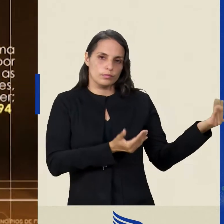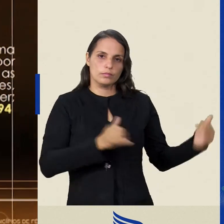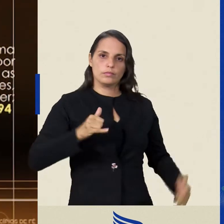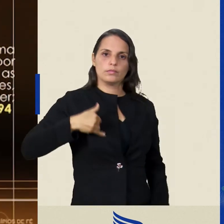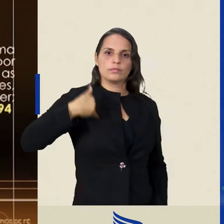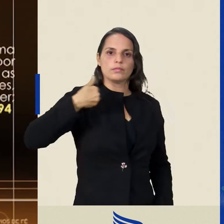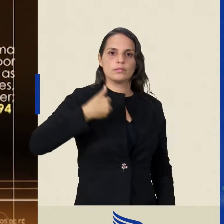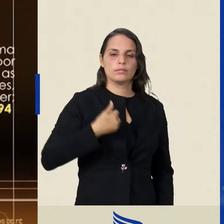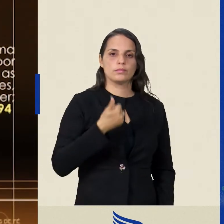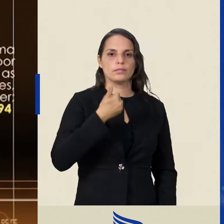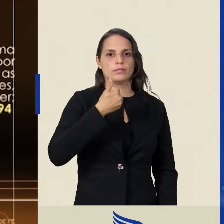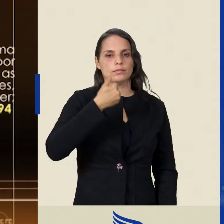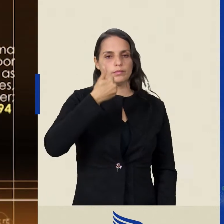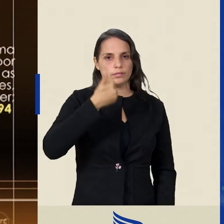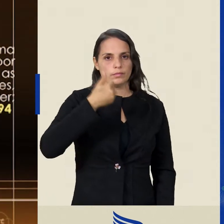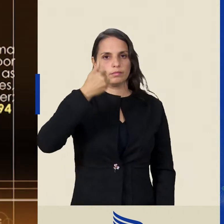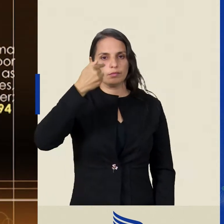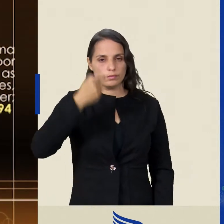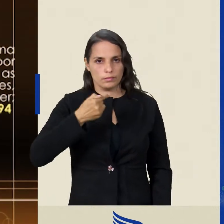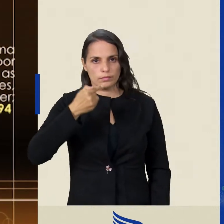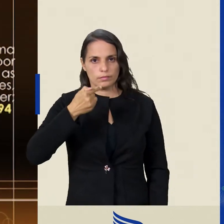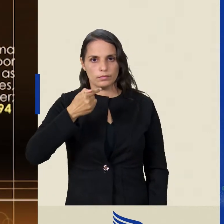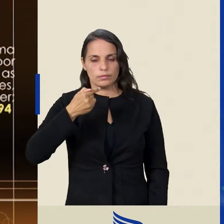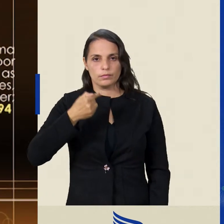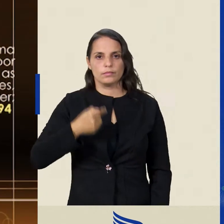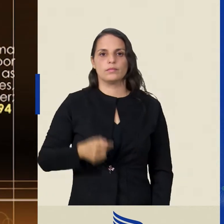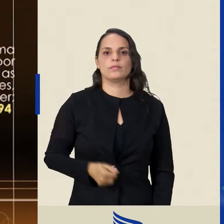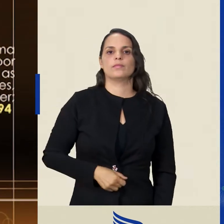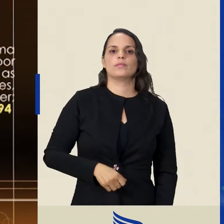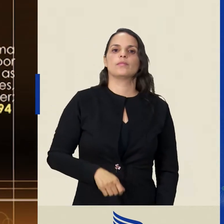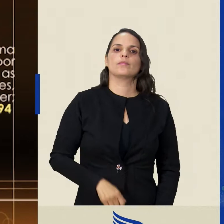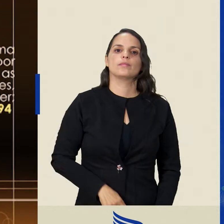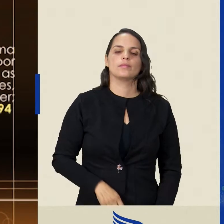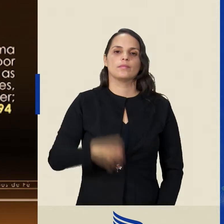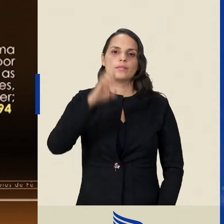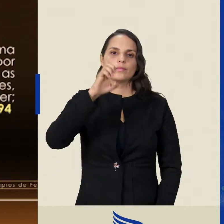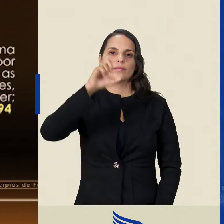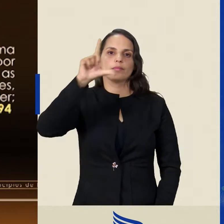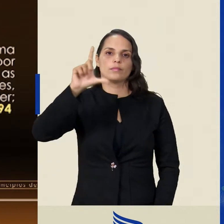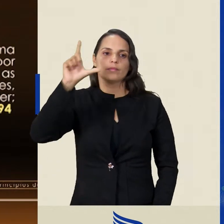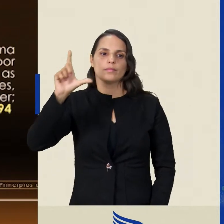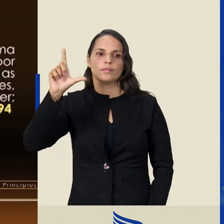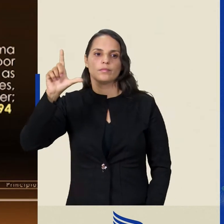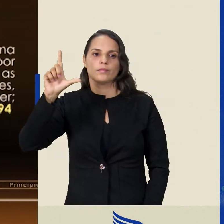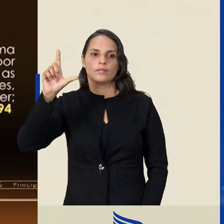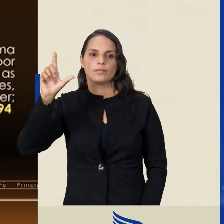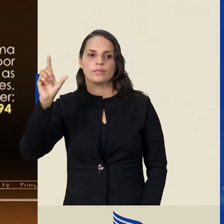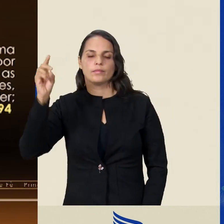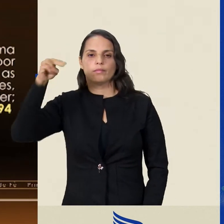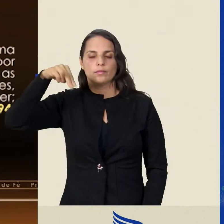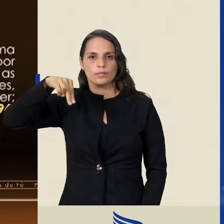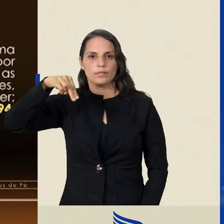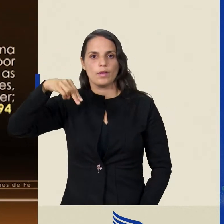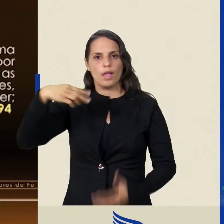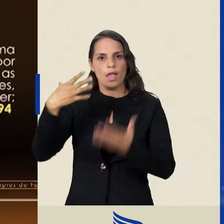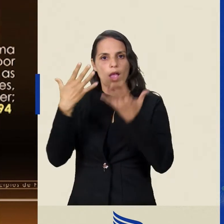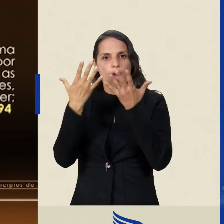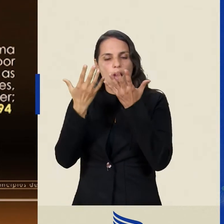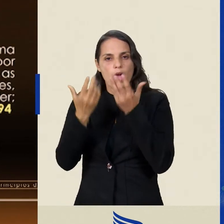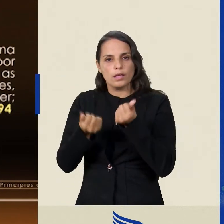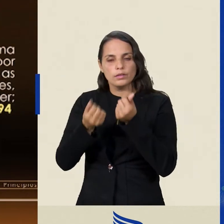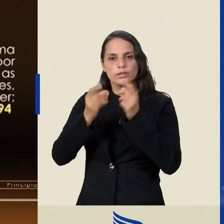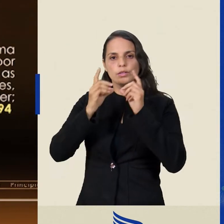anos de idade, por nome Ellen Gould Harmon. Ela havia aceitado as doutrinas